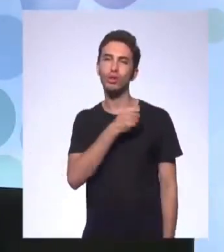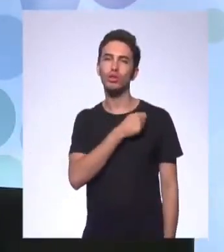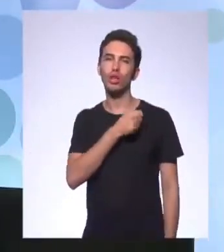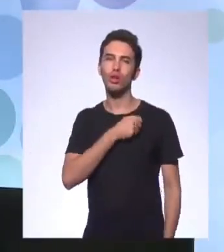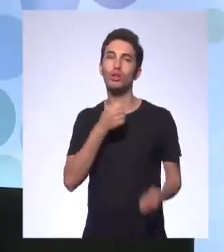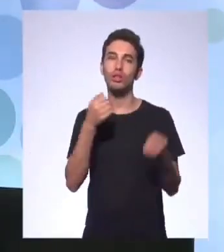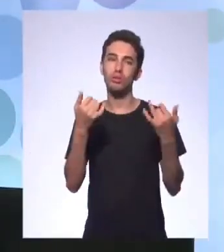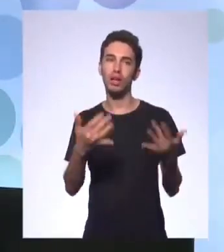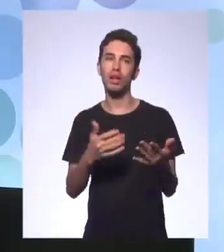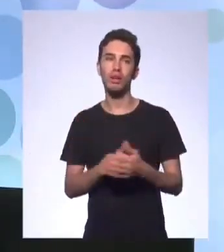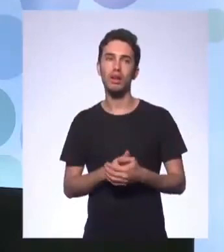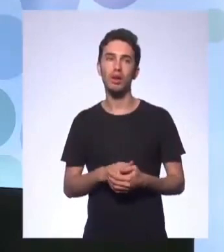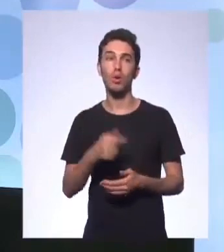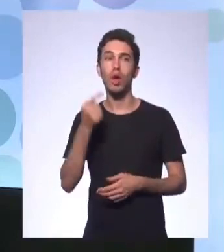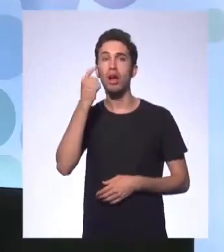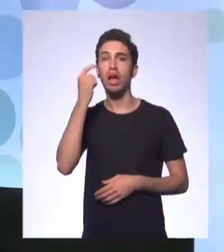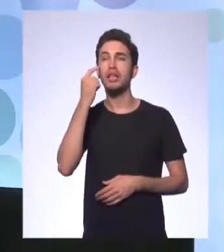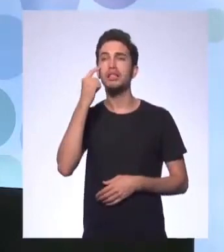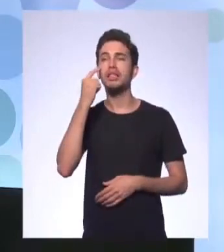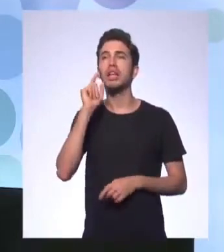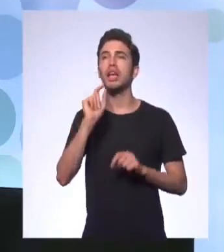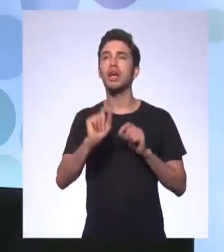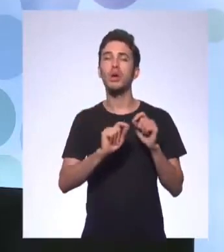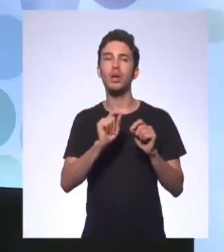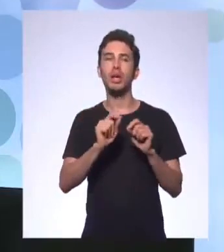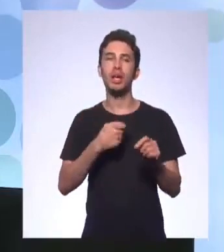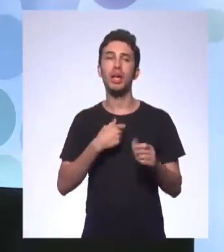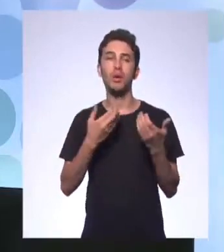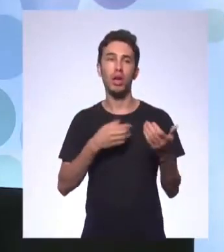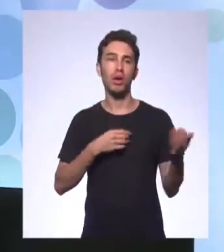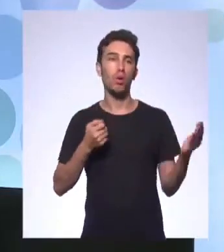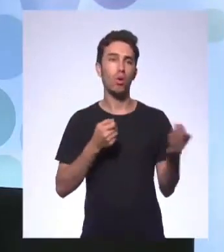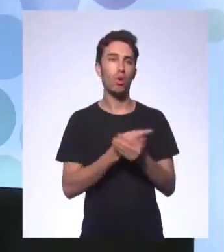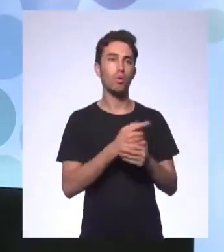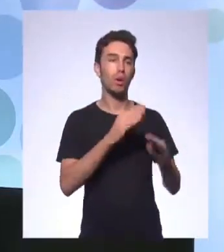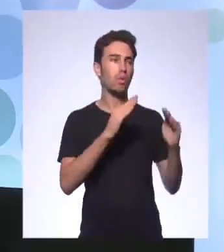Foi aquilo que eu disse. Eu quero comprar um imóvel, eu leio uma notícia dessa,